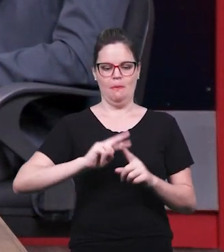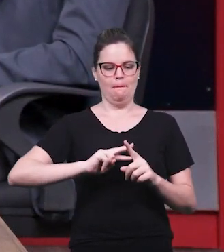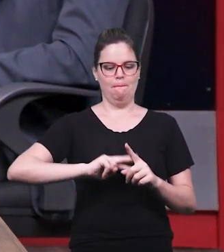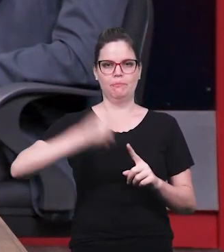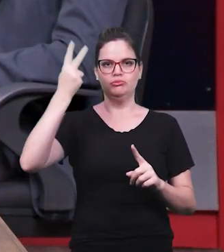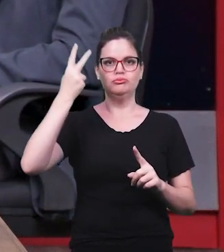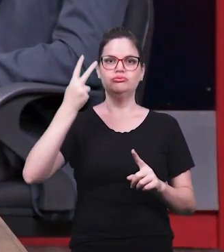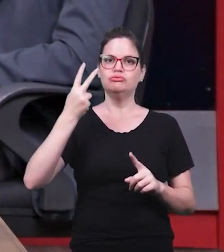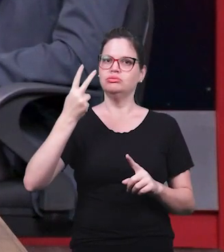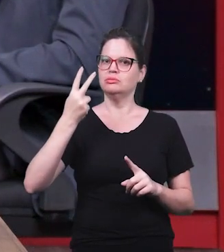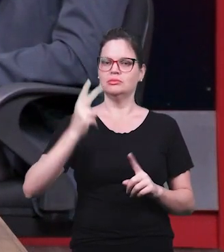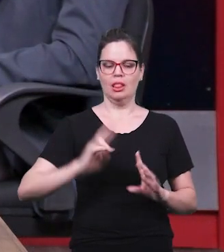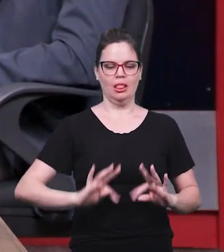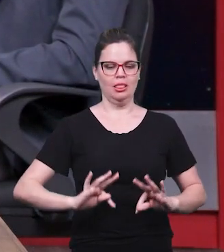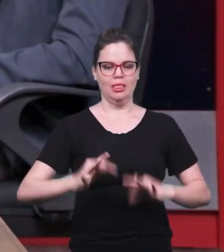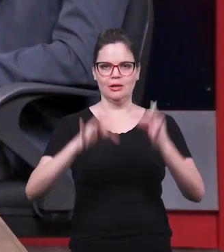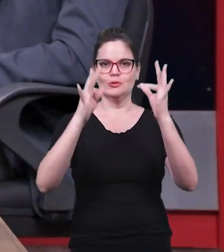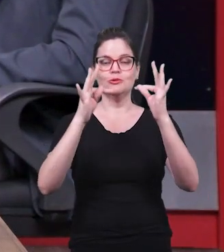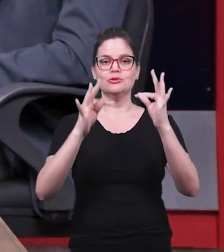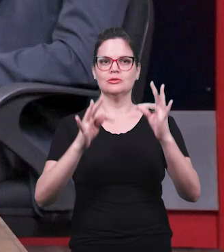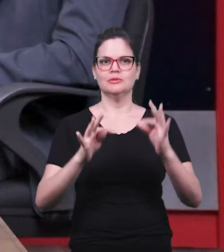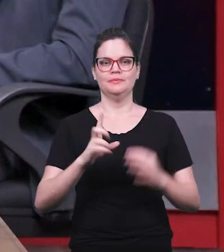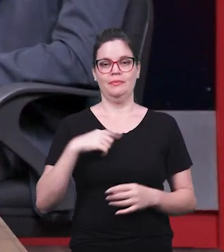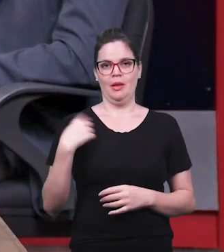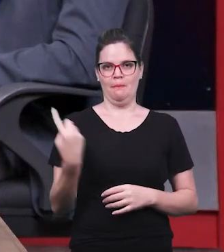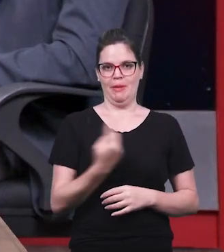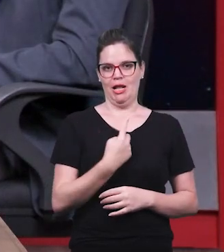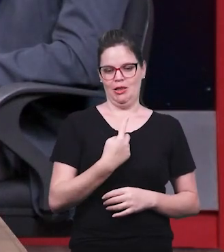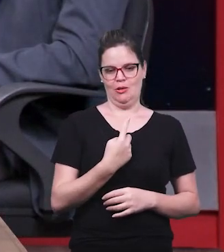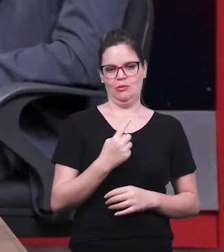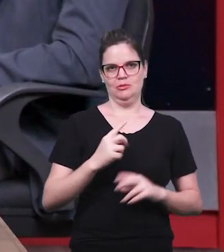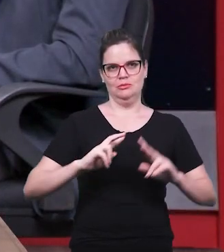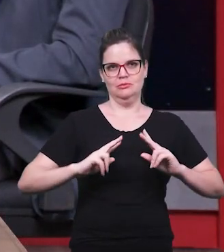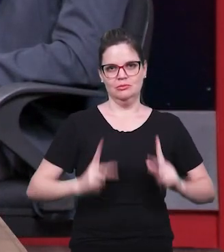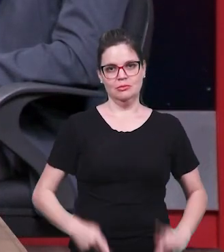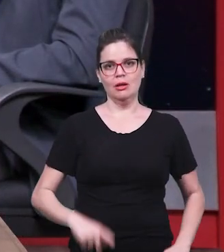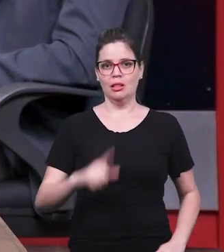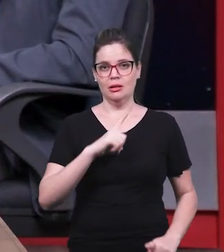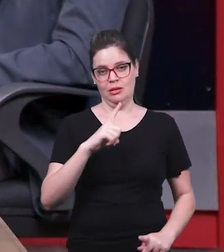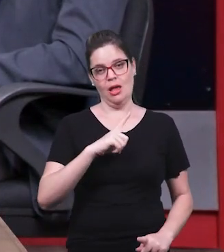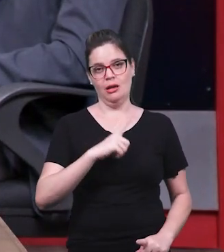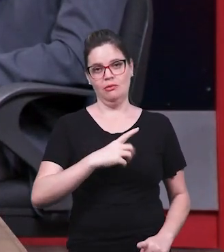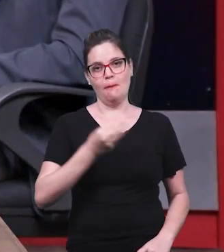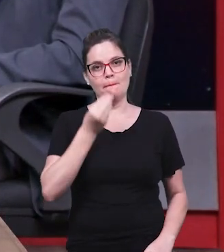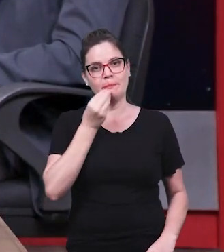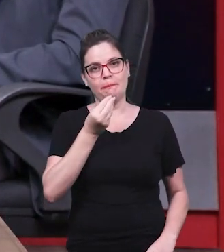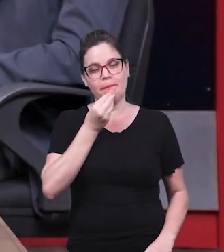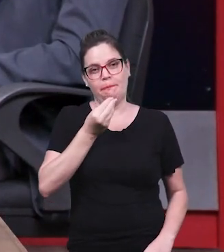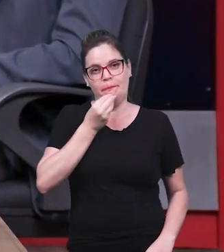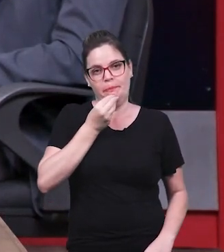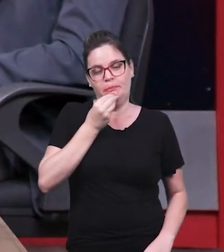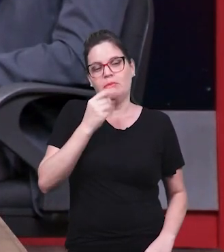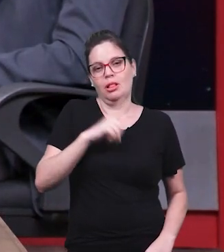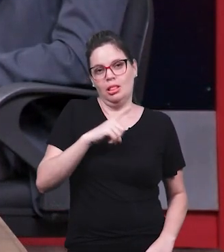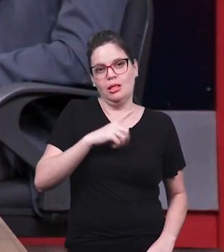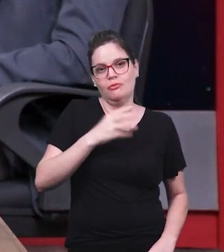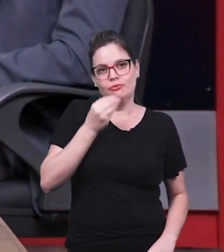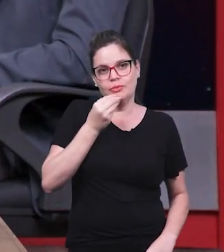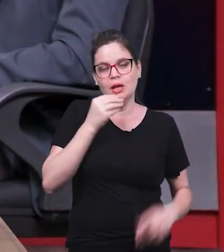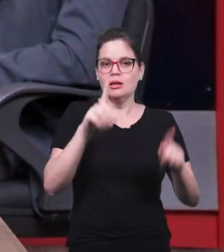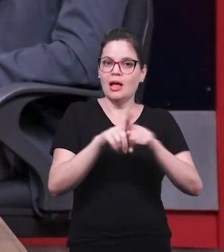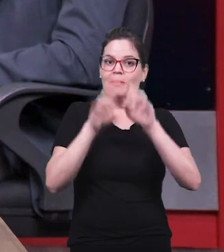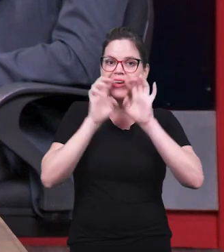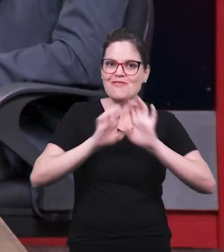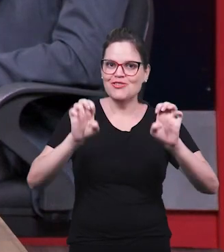né? Isso para nós, humanamente falando, para nossa razão, é um grande benefício, né? Para